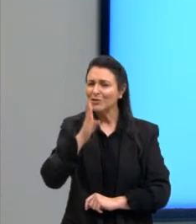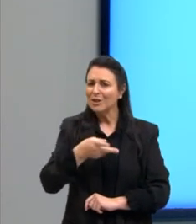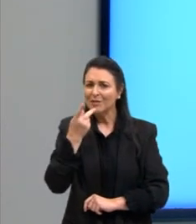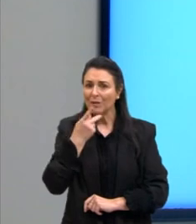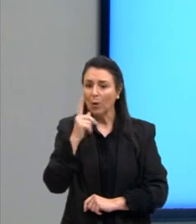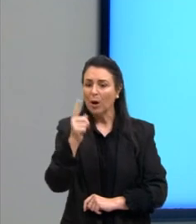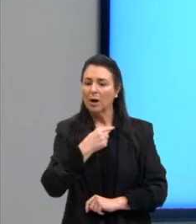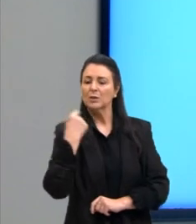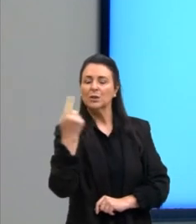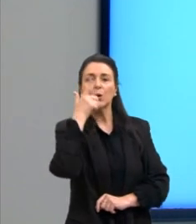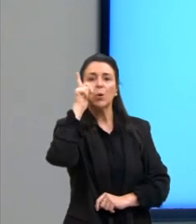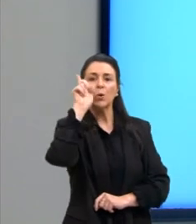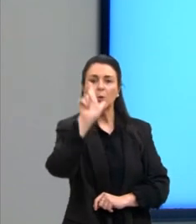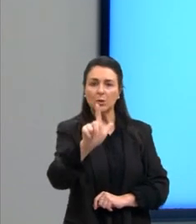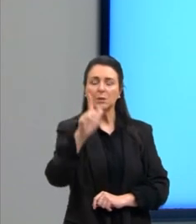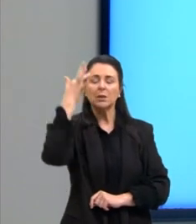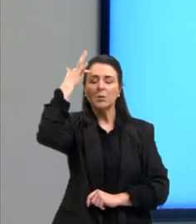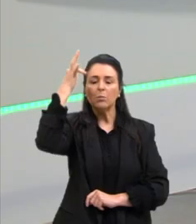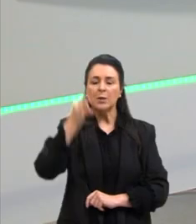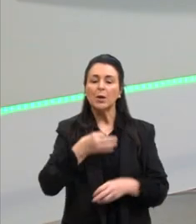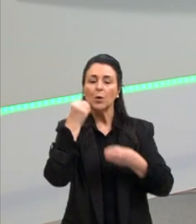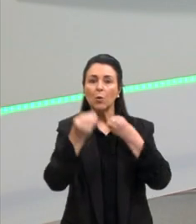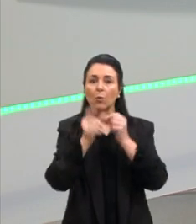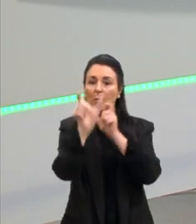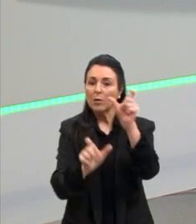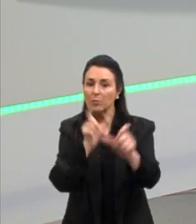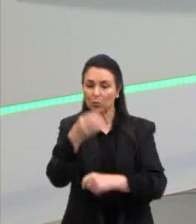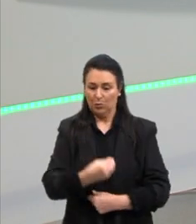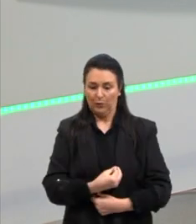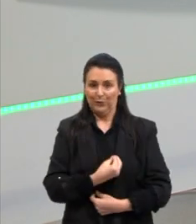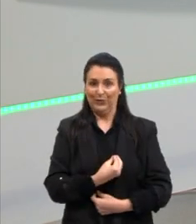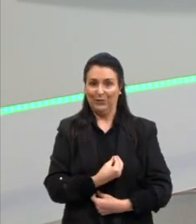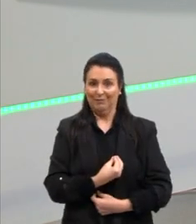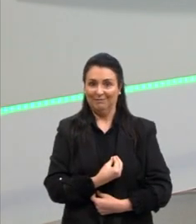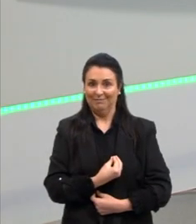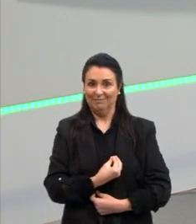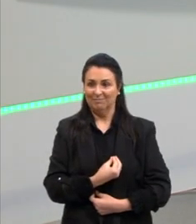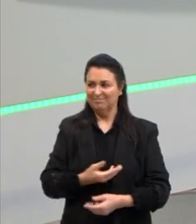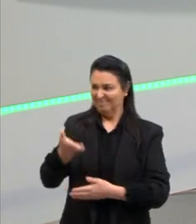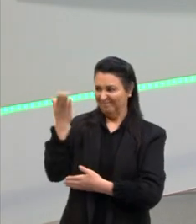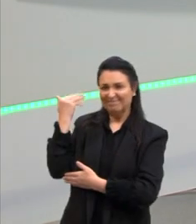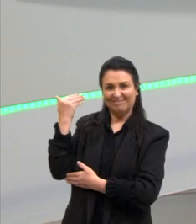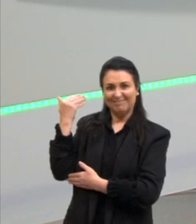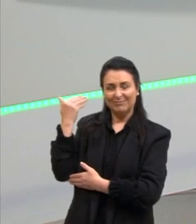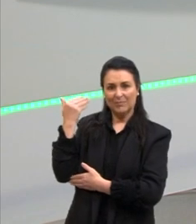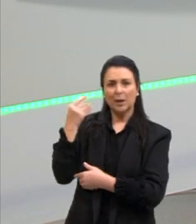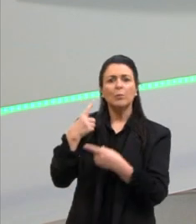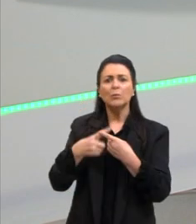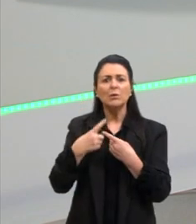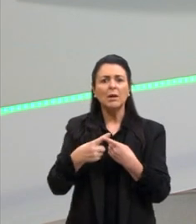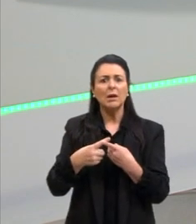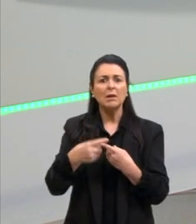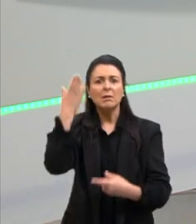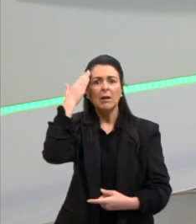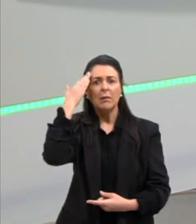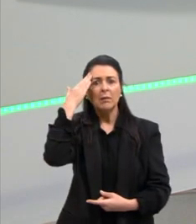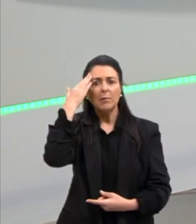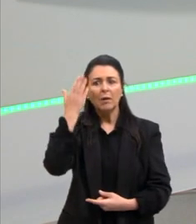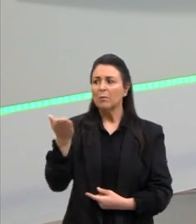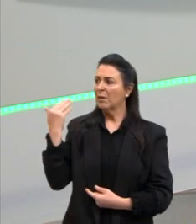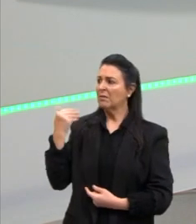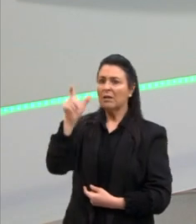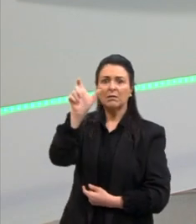conseguir de certa forma compreender como as pessoas viviam antigamente porque a gente tem que saber como era